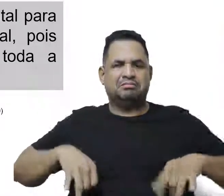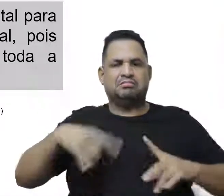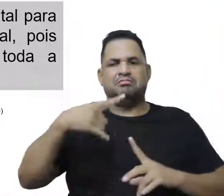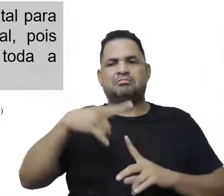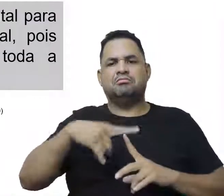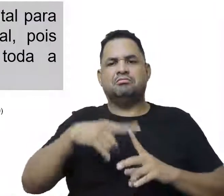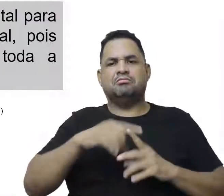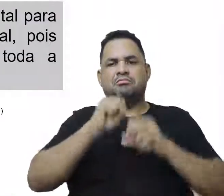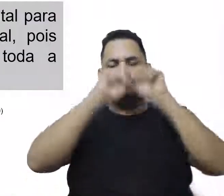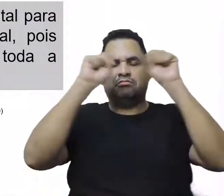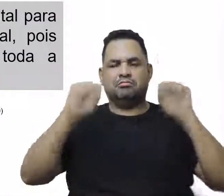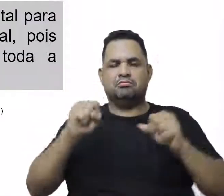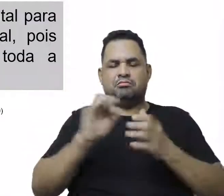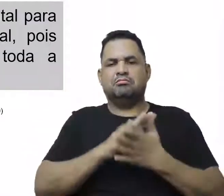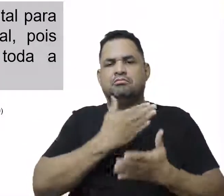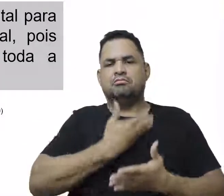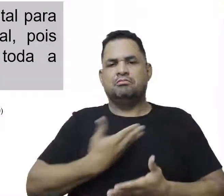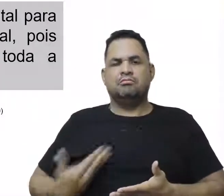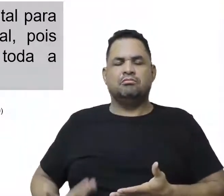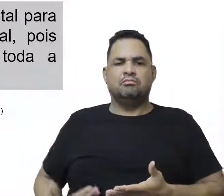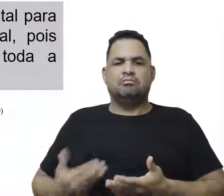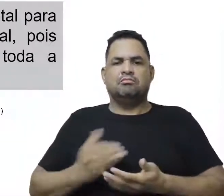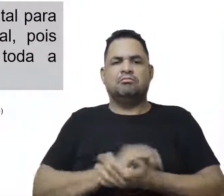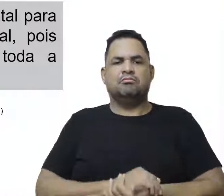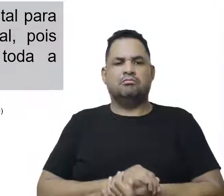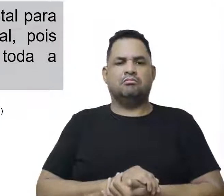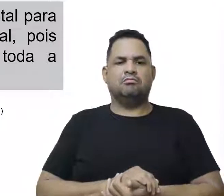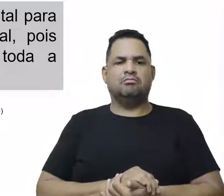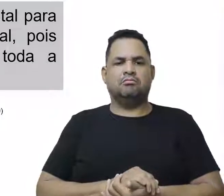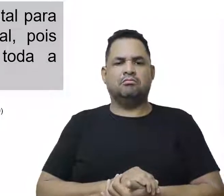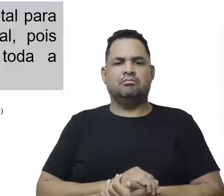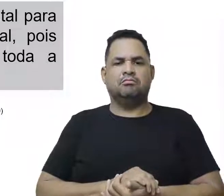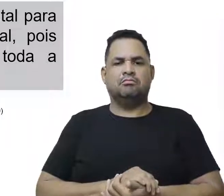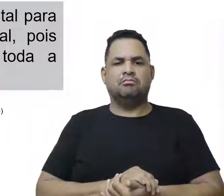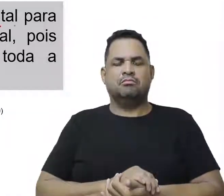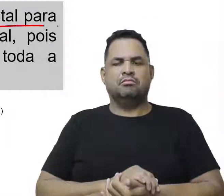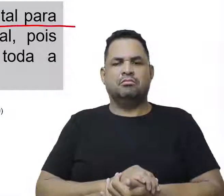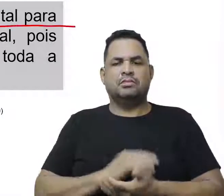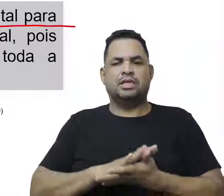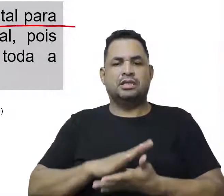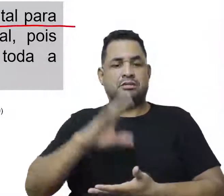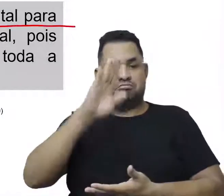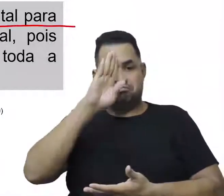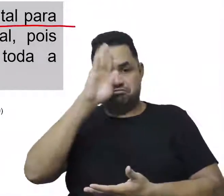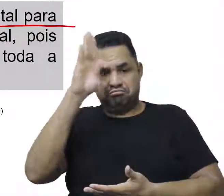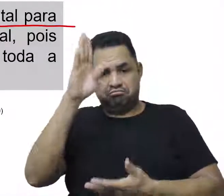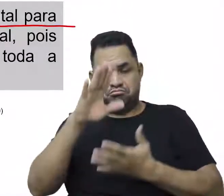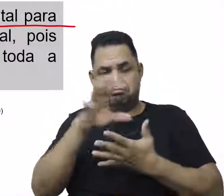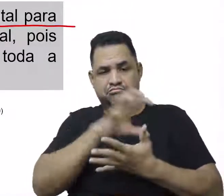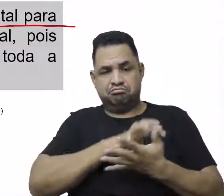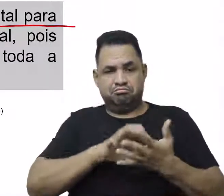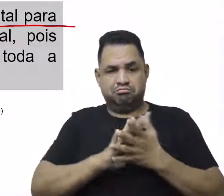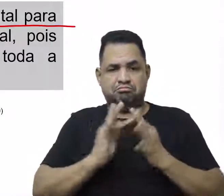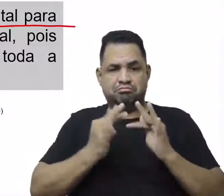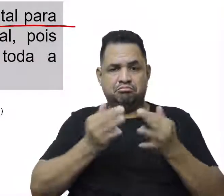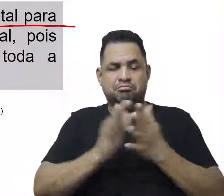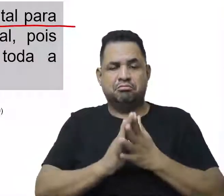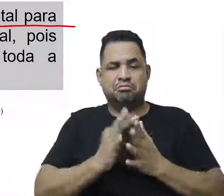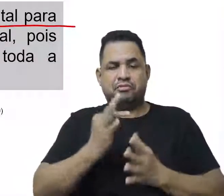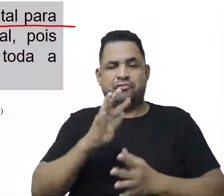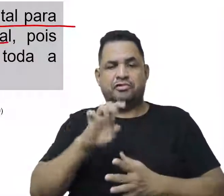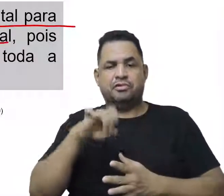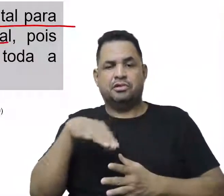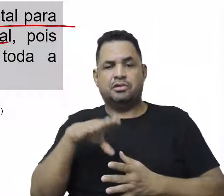de sistema de governo né então de acordo com ele apesar de ter sido fundamental para o fim do feudalismo